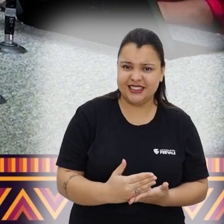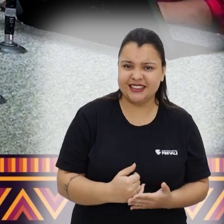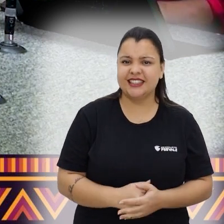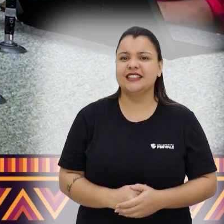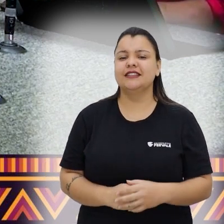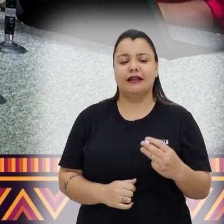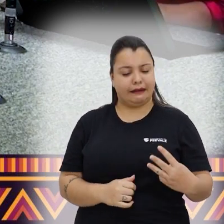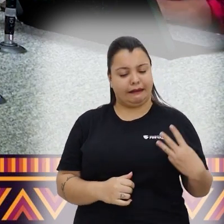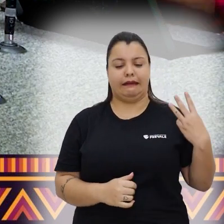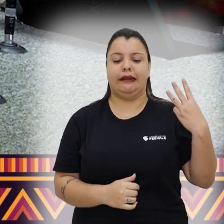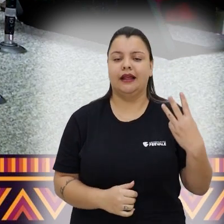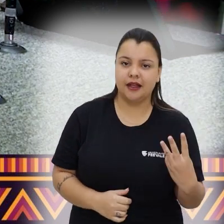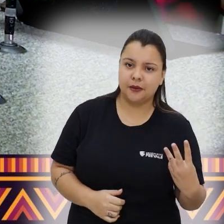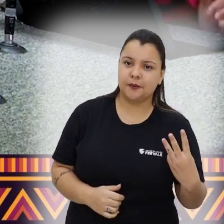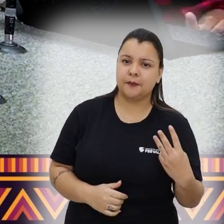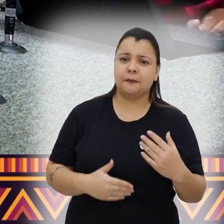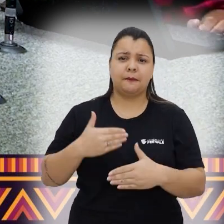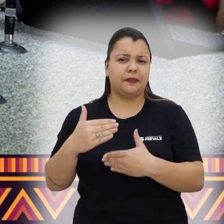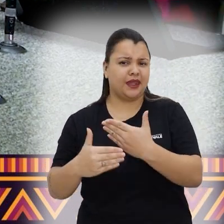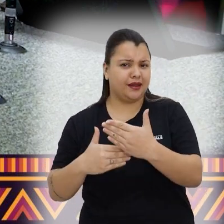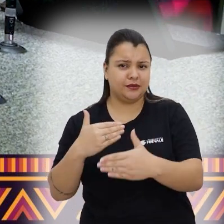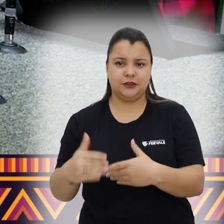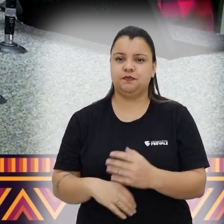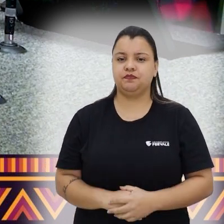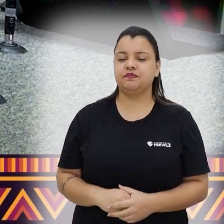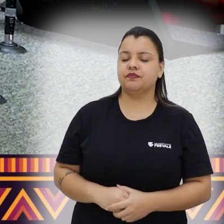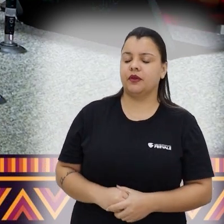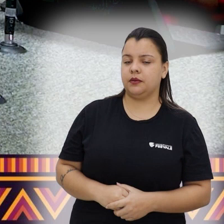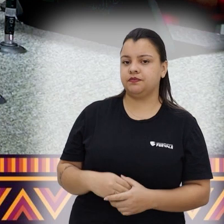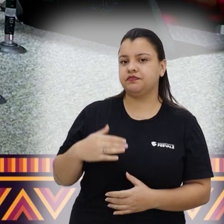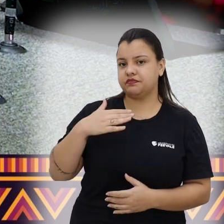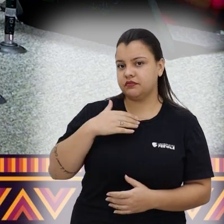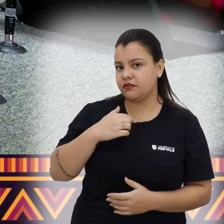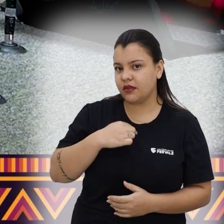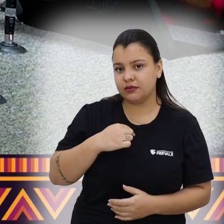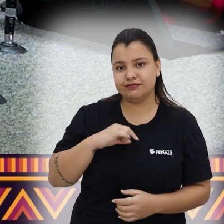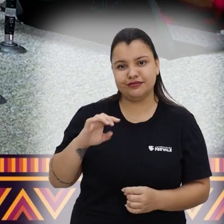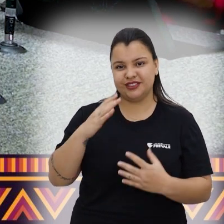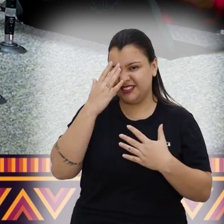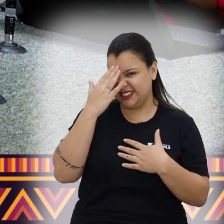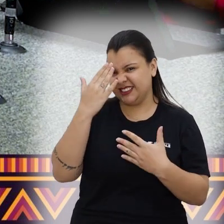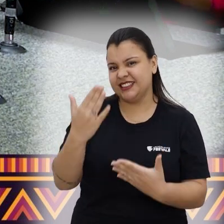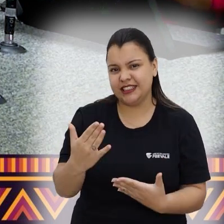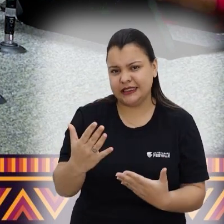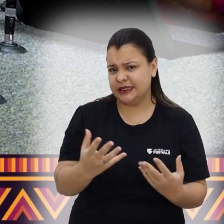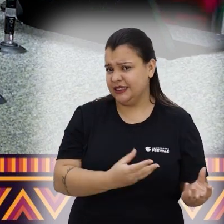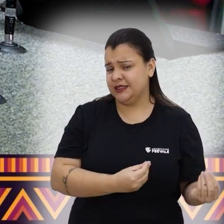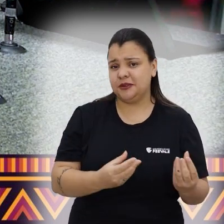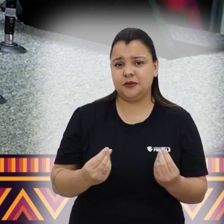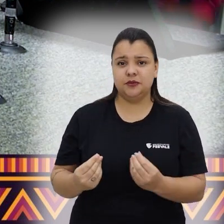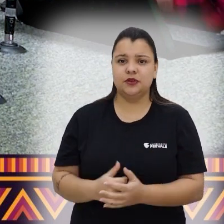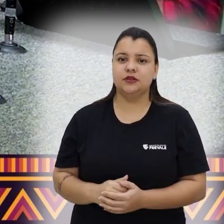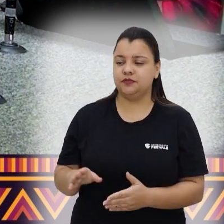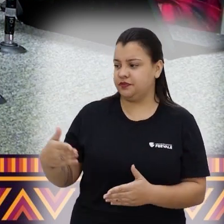Nós já lutamos bastante, levaria muito tempo. Benhur, eu realmente só tenho a agradecer, assim, demais, assim, vou deixar para